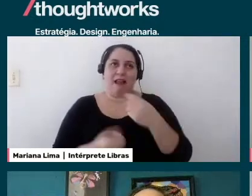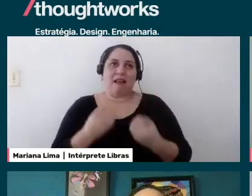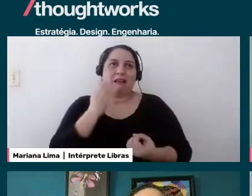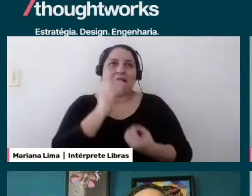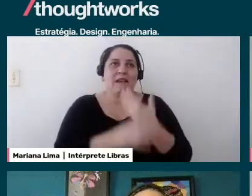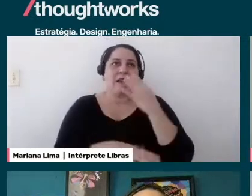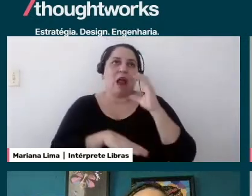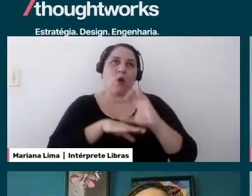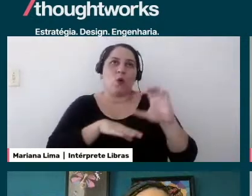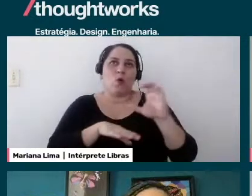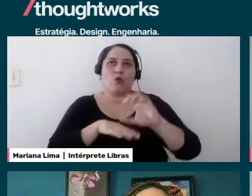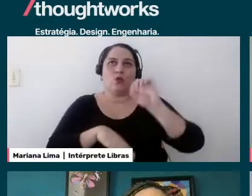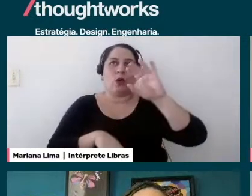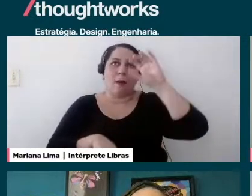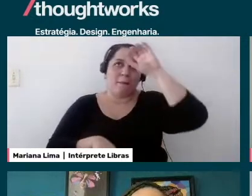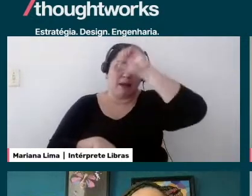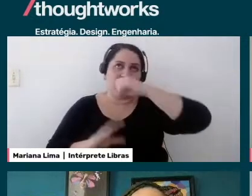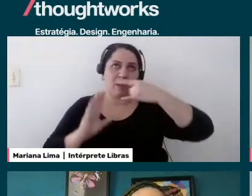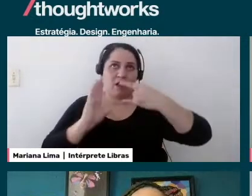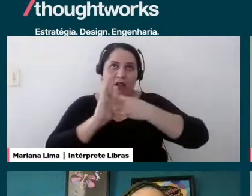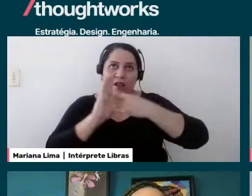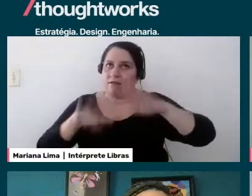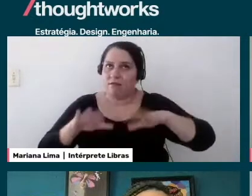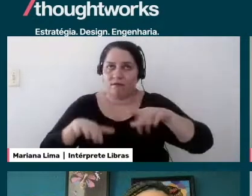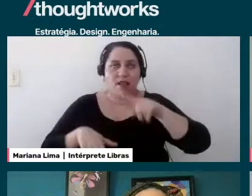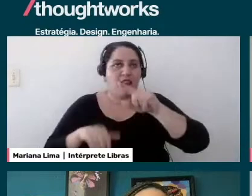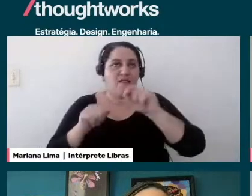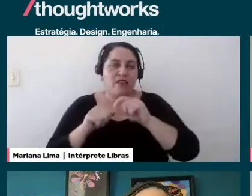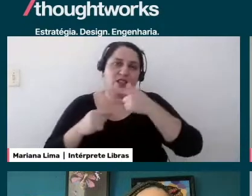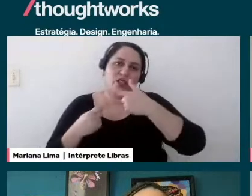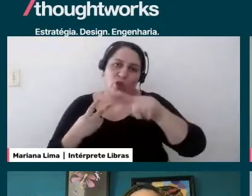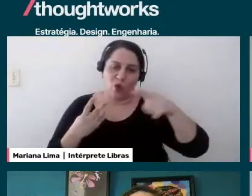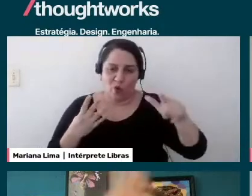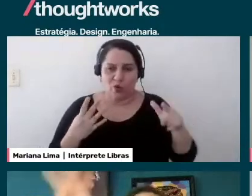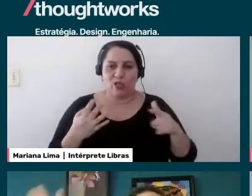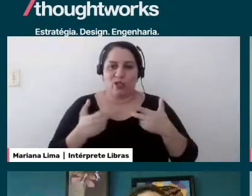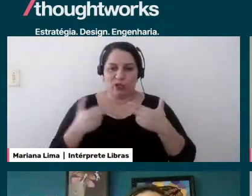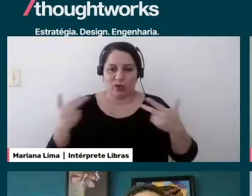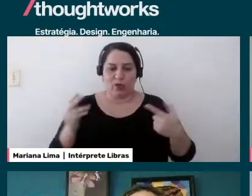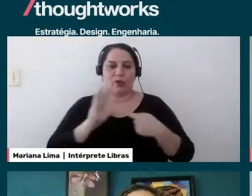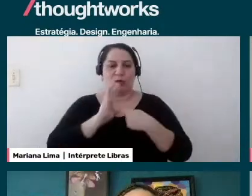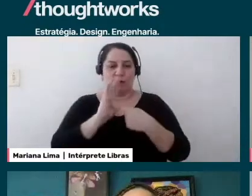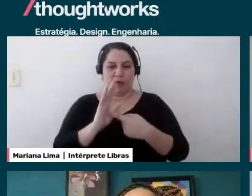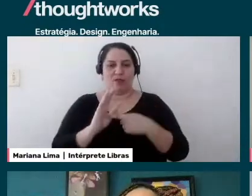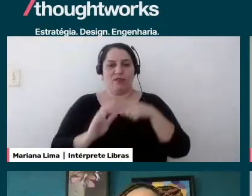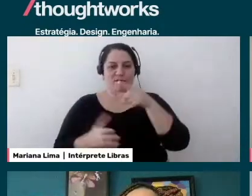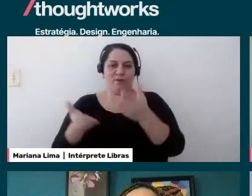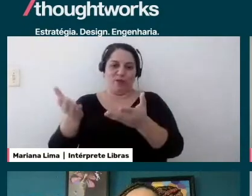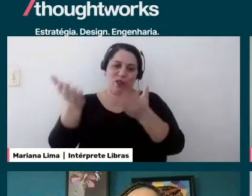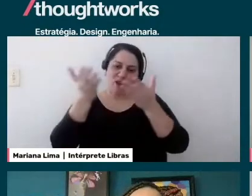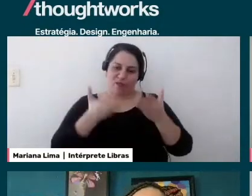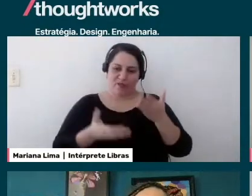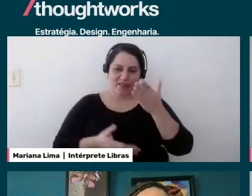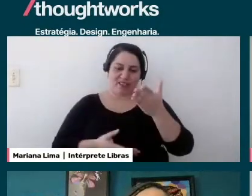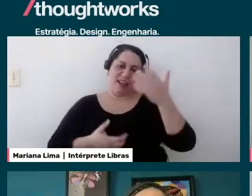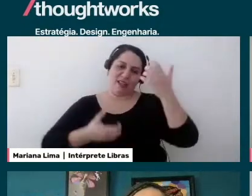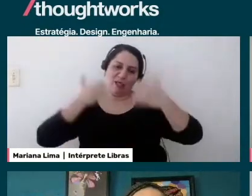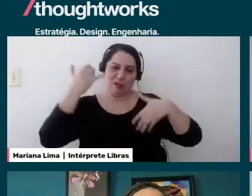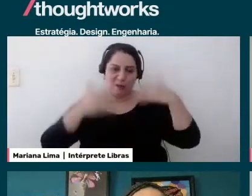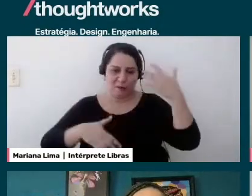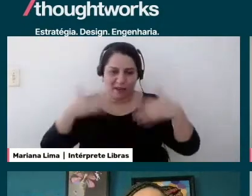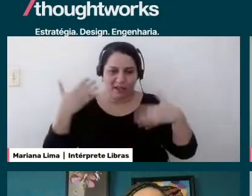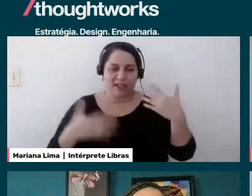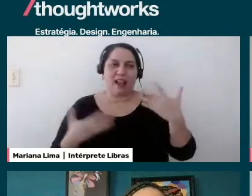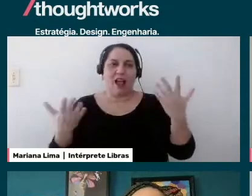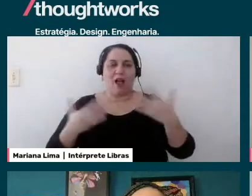codar, como tem muitos por aí. Então, Kleber, nessa linha, eu vou te chamar aqui para também, né, entrar